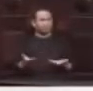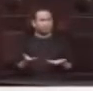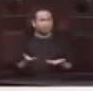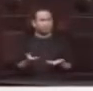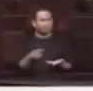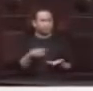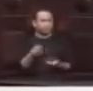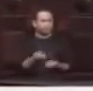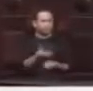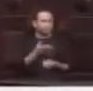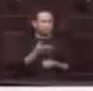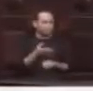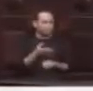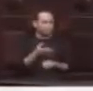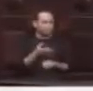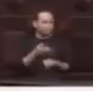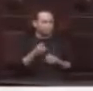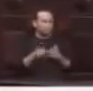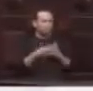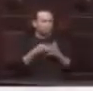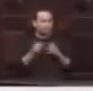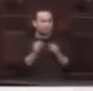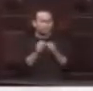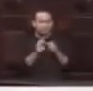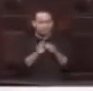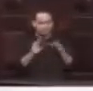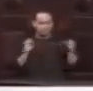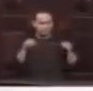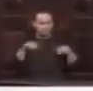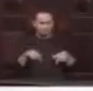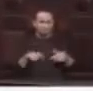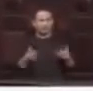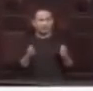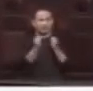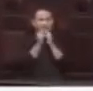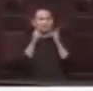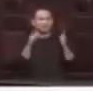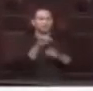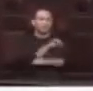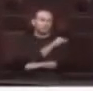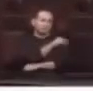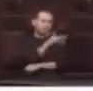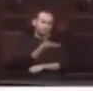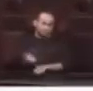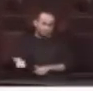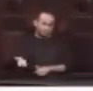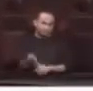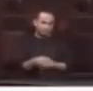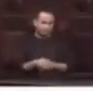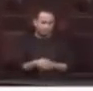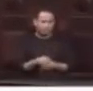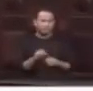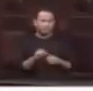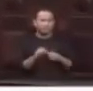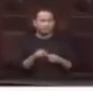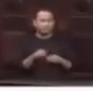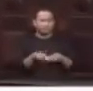vai investigar a FETRANSPOR, que faz o que quer nessa casa? Que faz o que quer no Rio de Janeiro? Que levou a essa